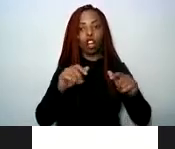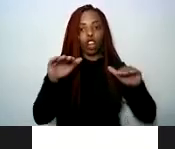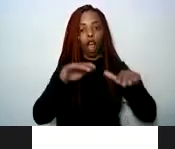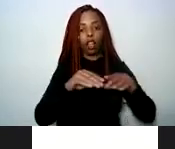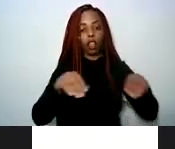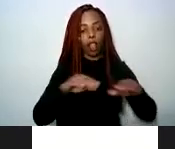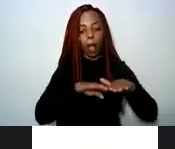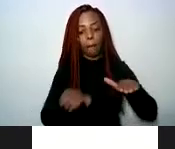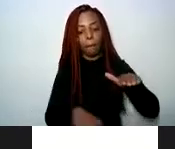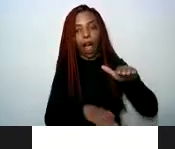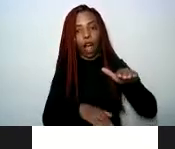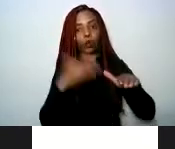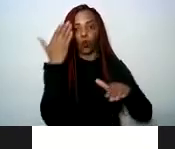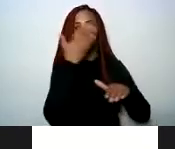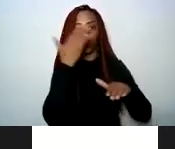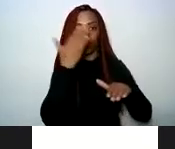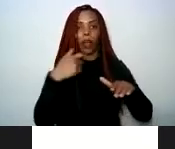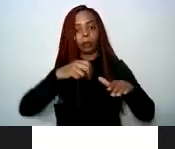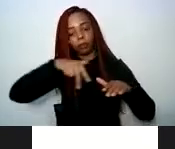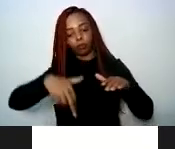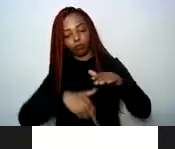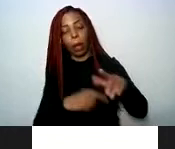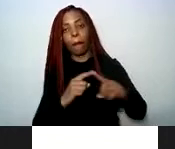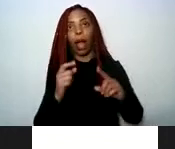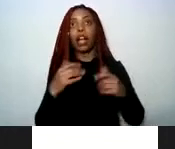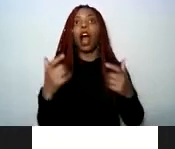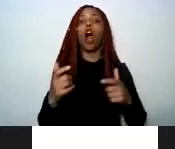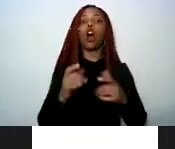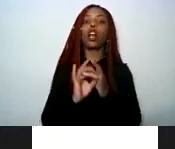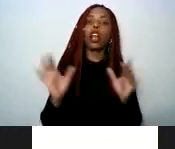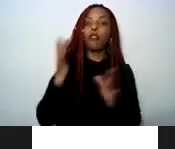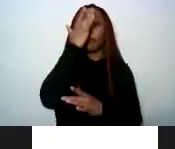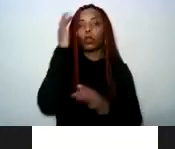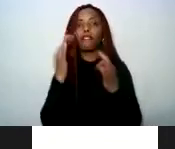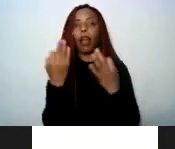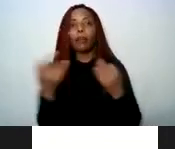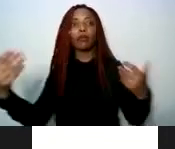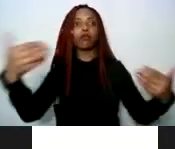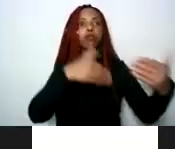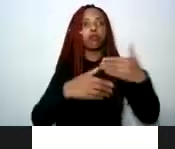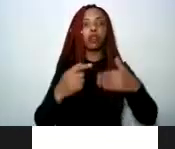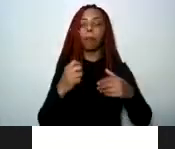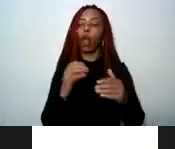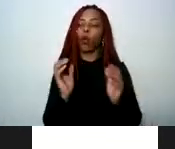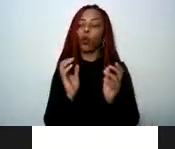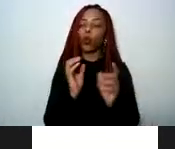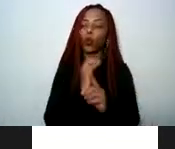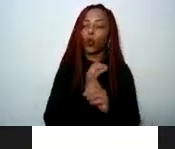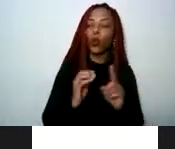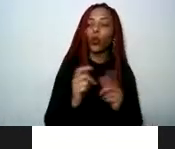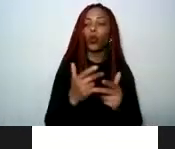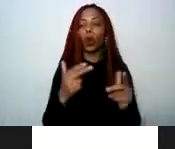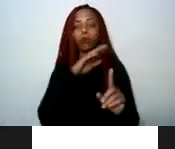ninguém vê e já a parte de acesso público de familiares voltada ao culto e a rememoração dos mortos fica em espaço